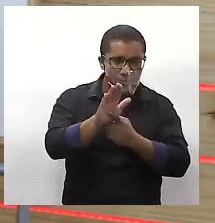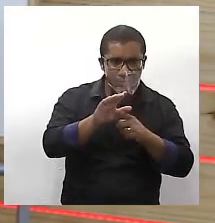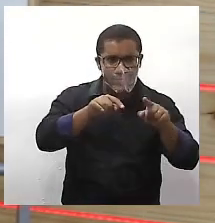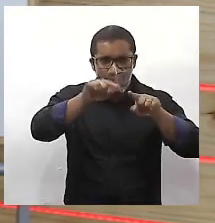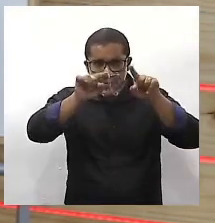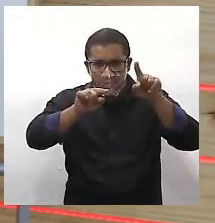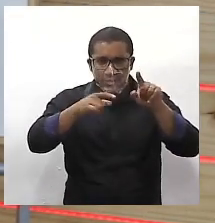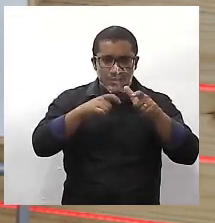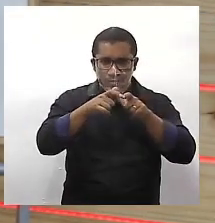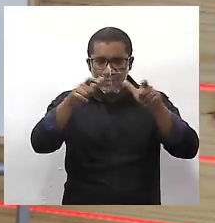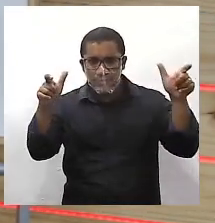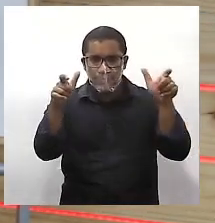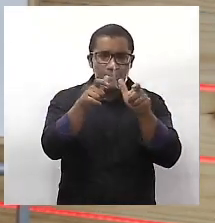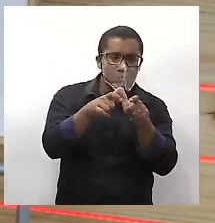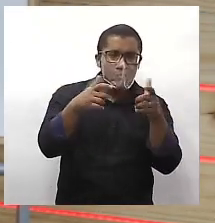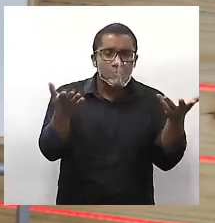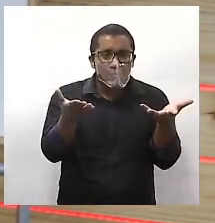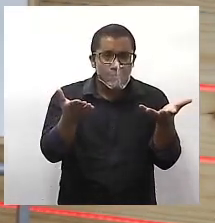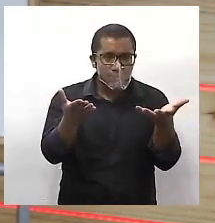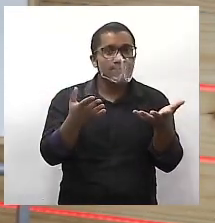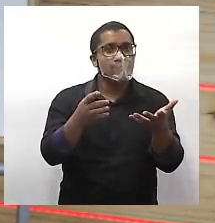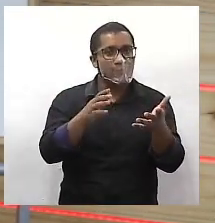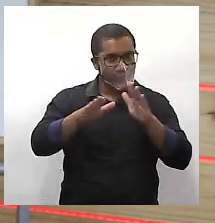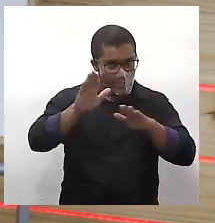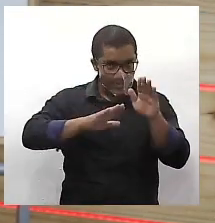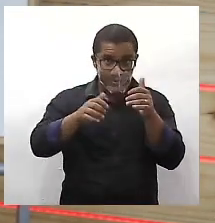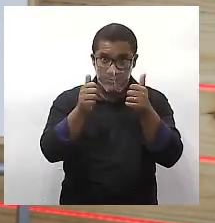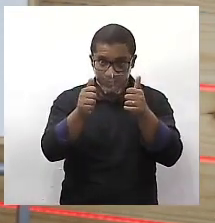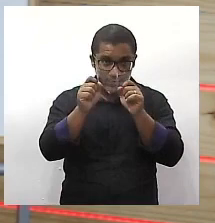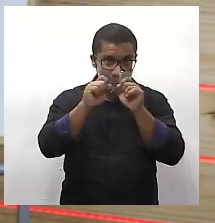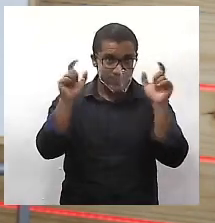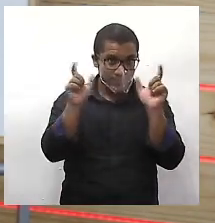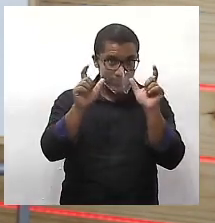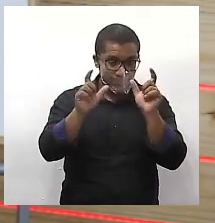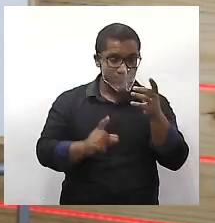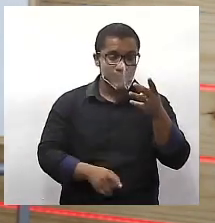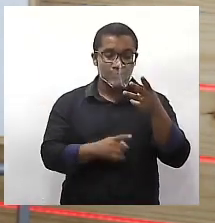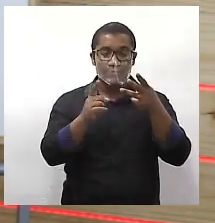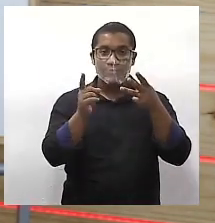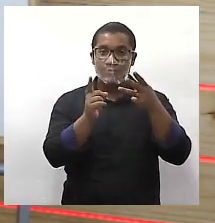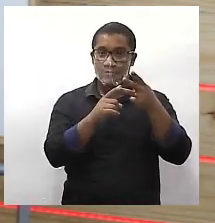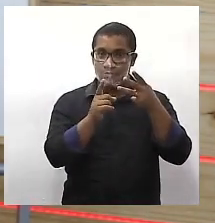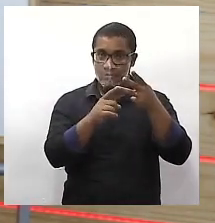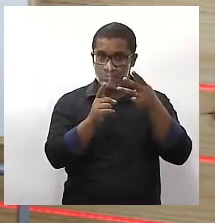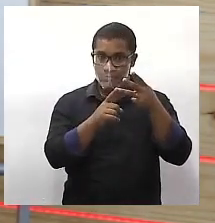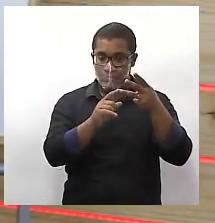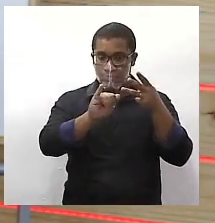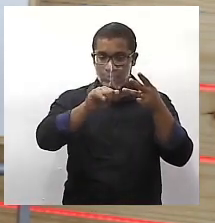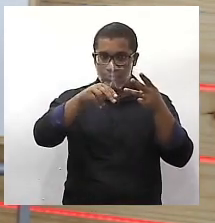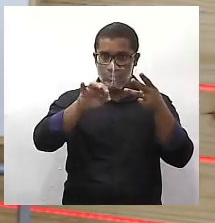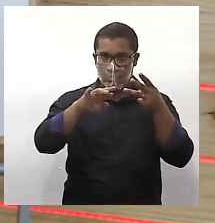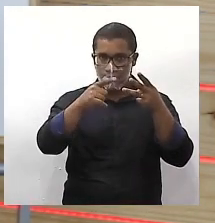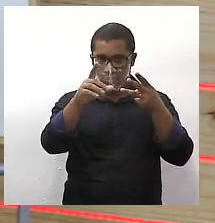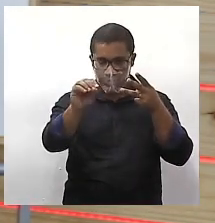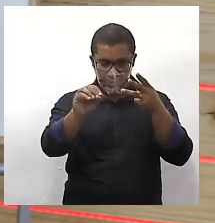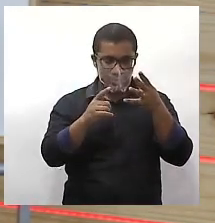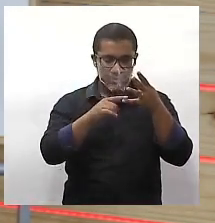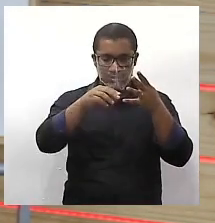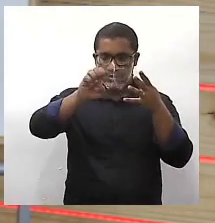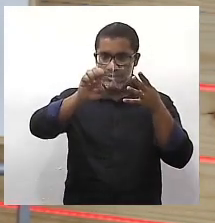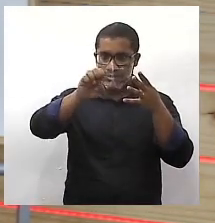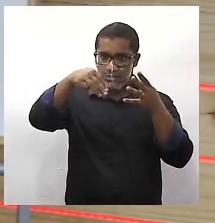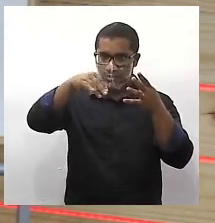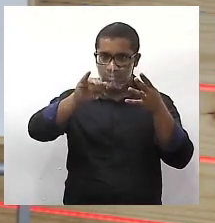saber se a população está crescendo ou não. Tá? Toma cuidado com isso. Aí eu tenho a imigração e a